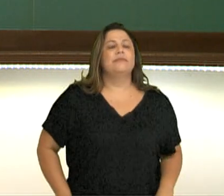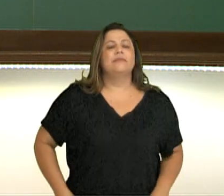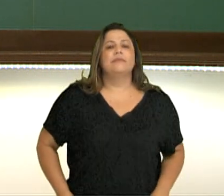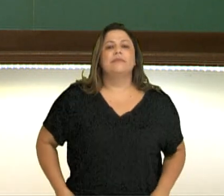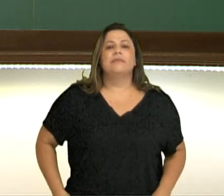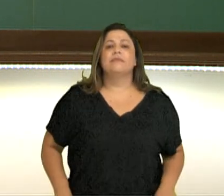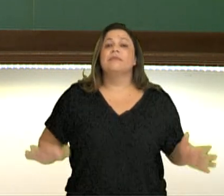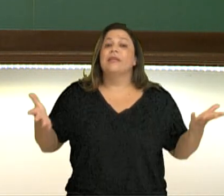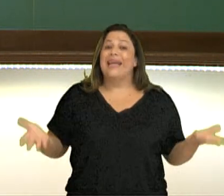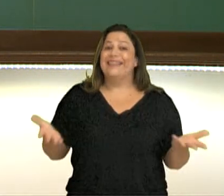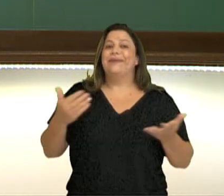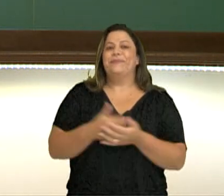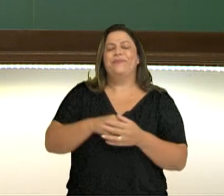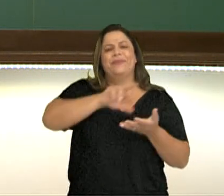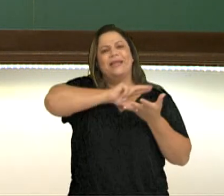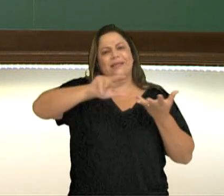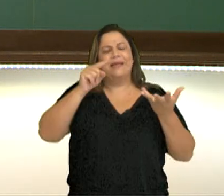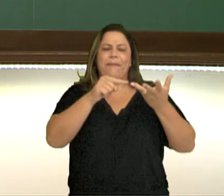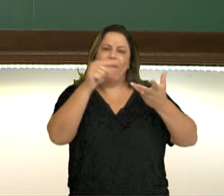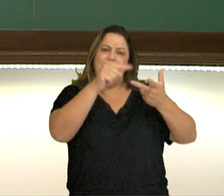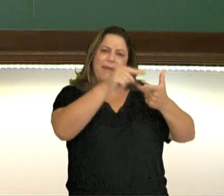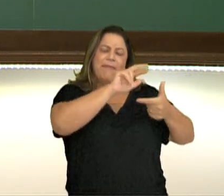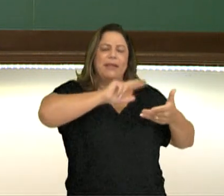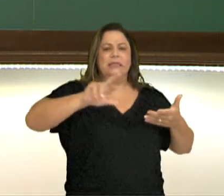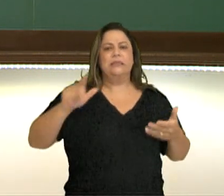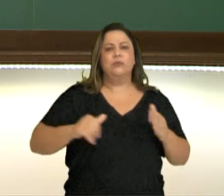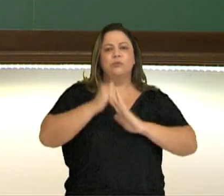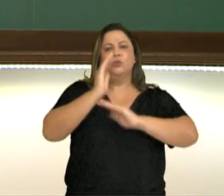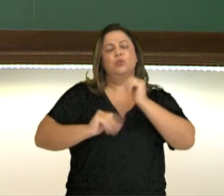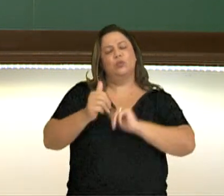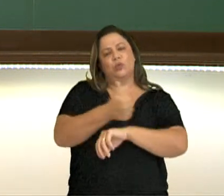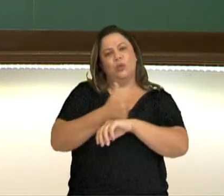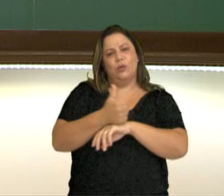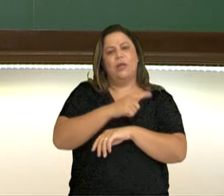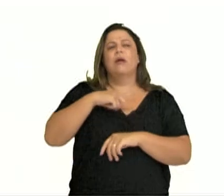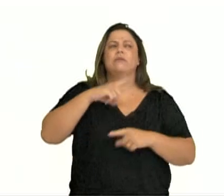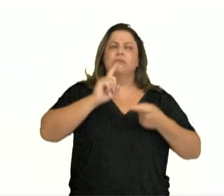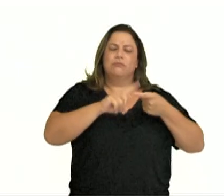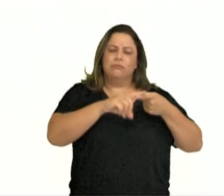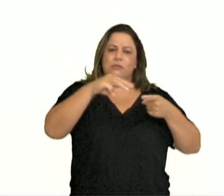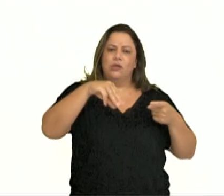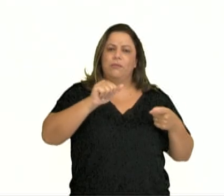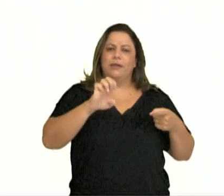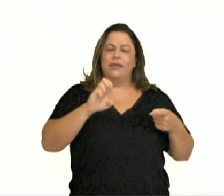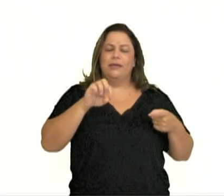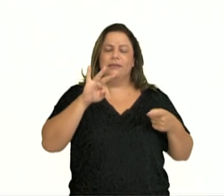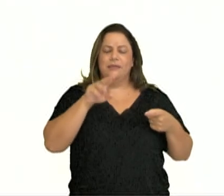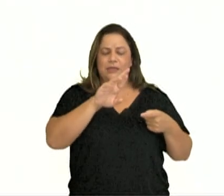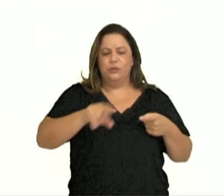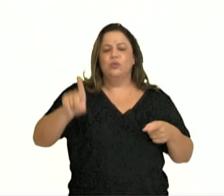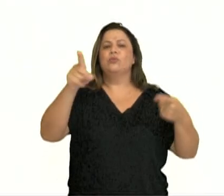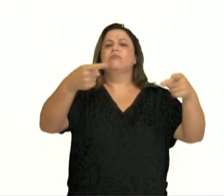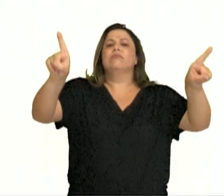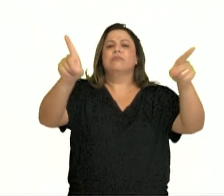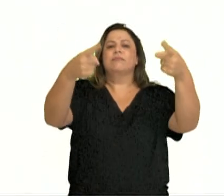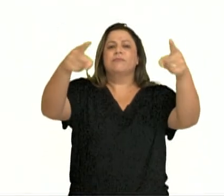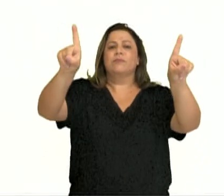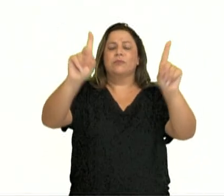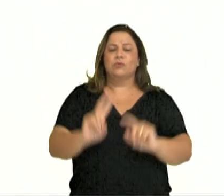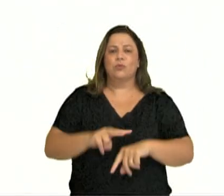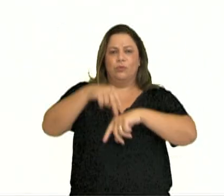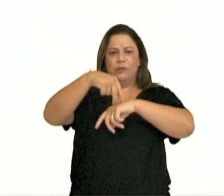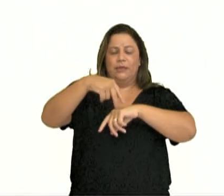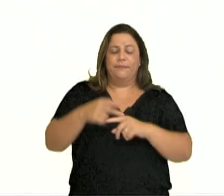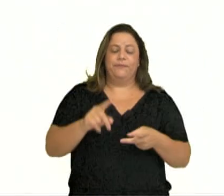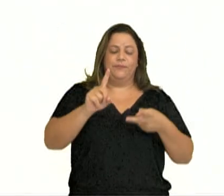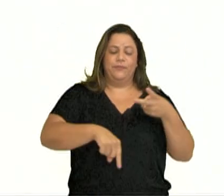entre as funções de um profissional da música, temos o maestro, que é o que rege uma orquestra, o compositor, que é